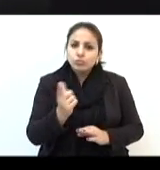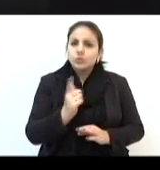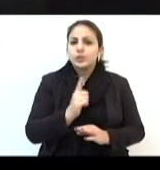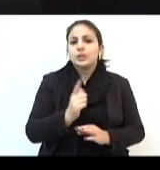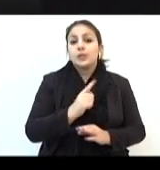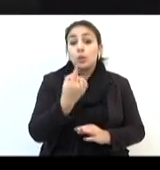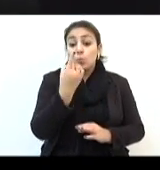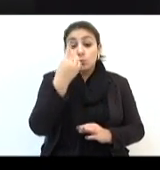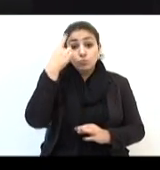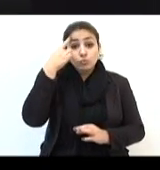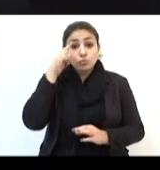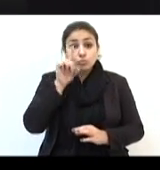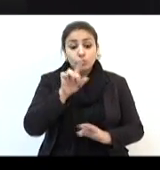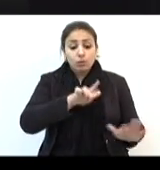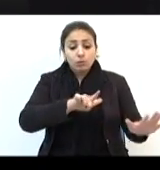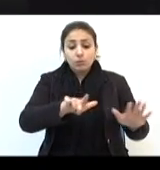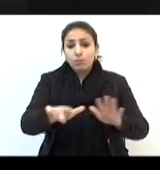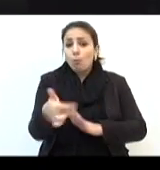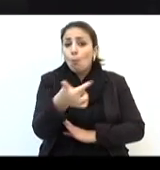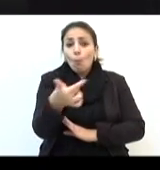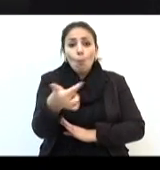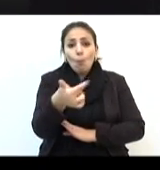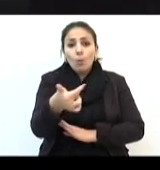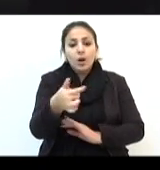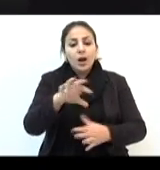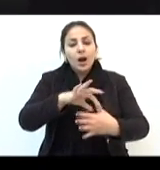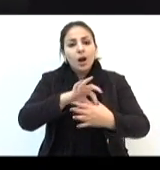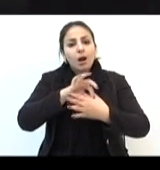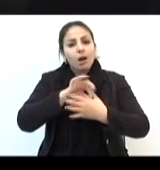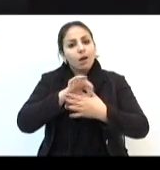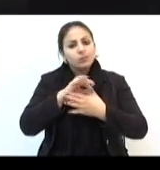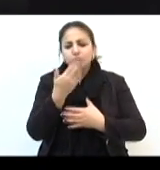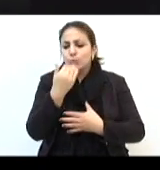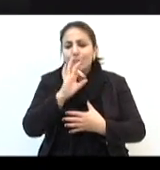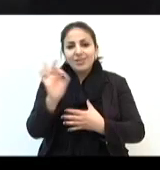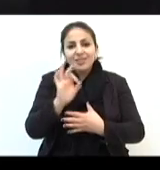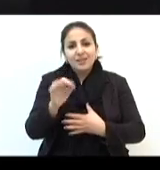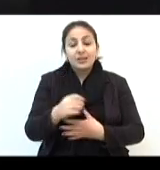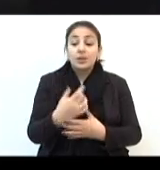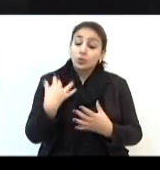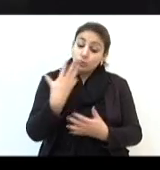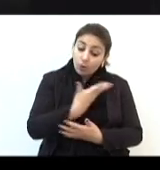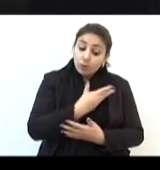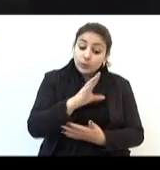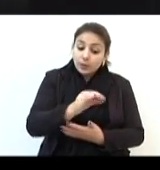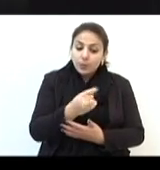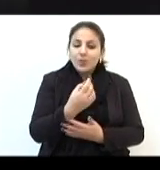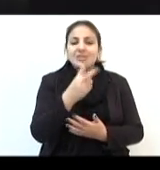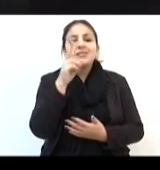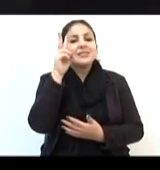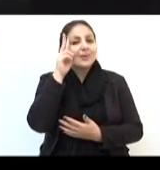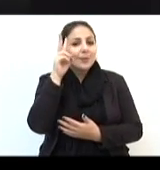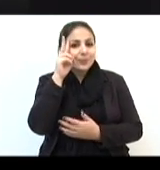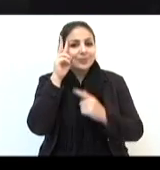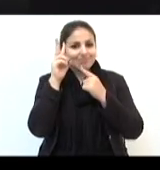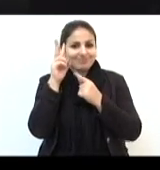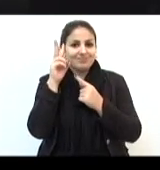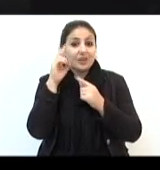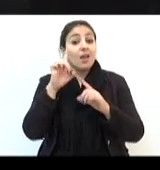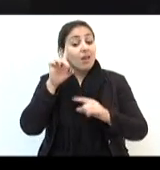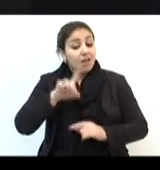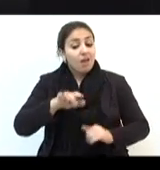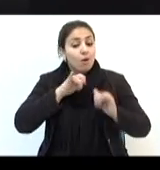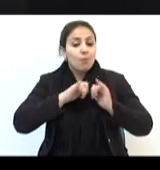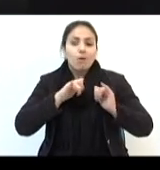contemplem um dia da Semana Sem Carne. Né? Nós pegamos o exemplo da Segunda Sem Carne. Então, é